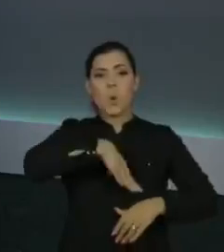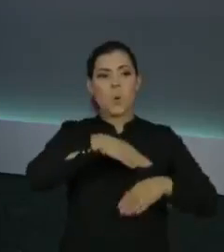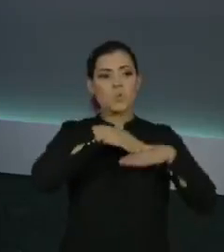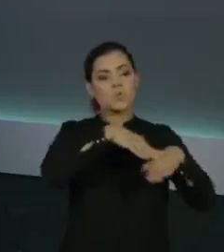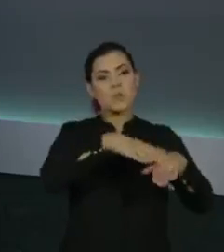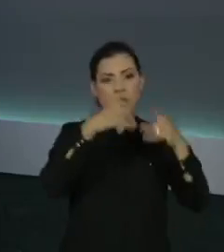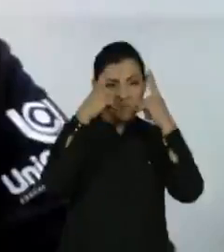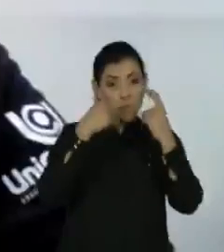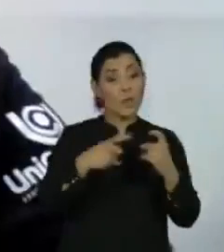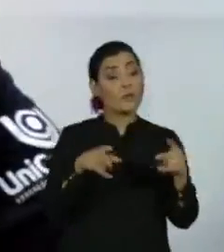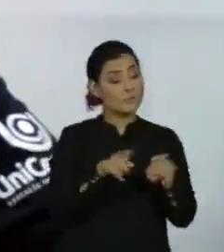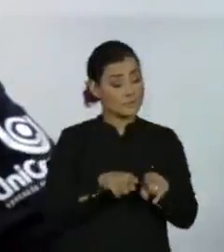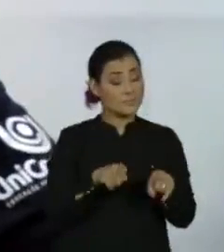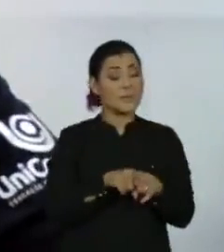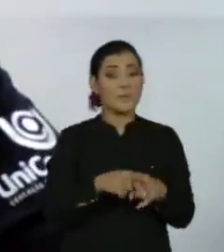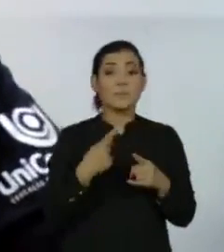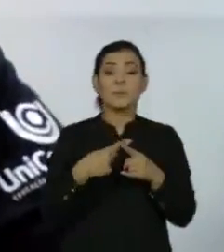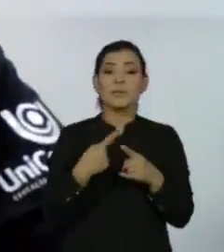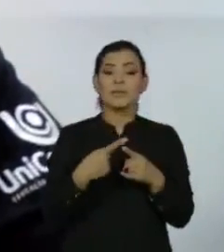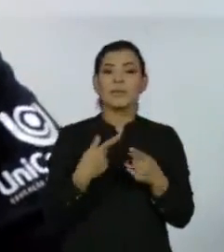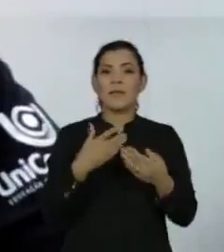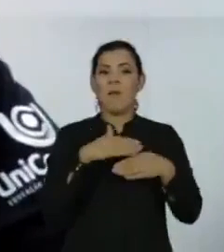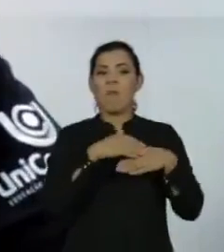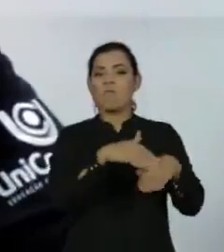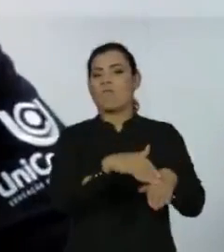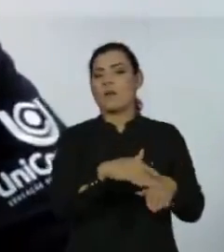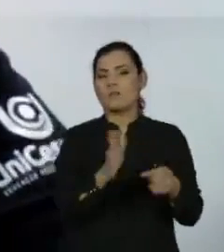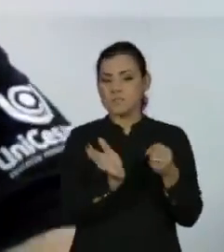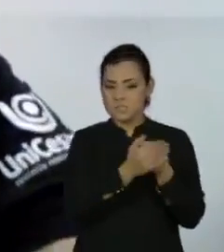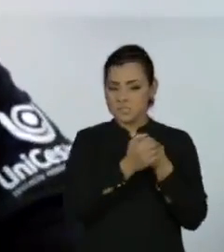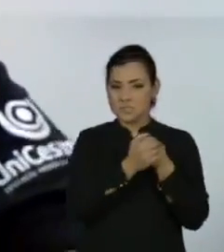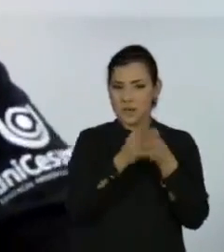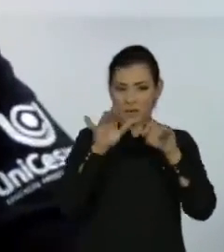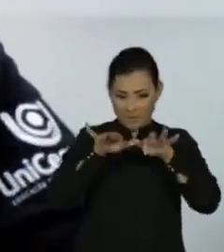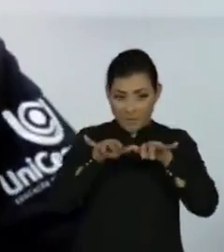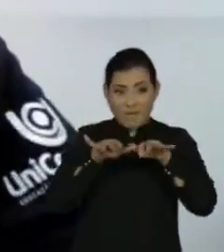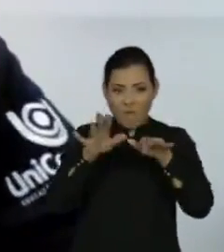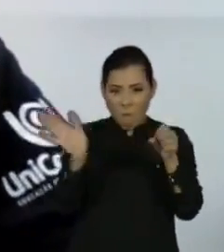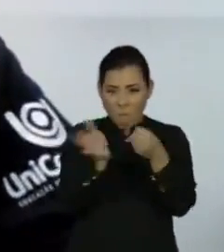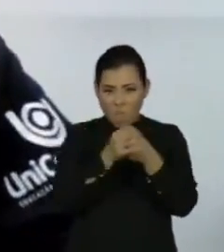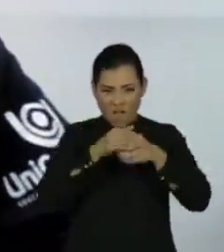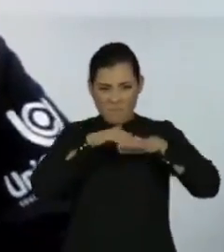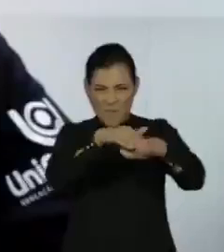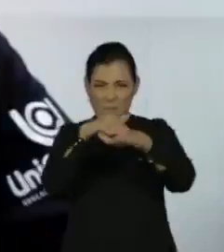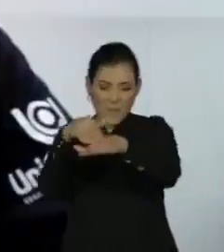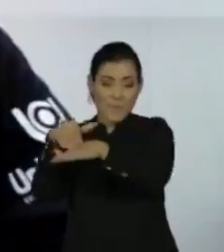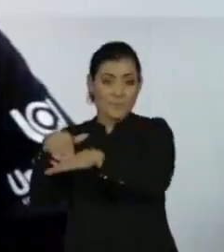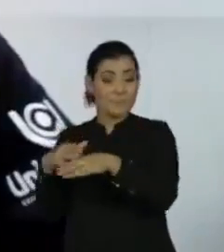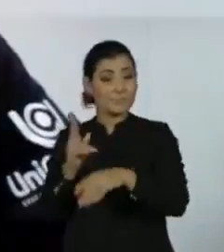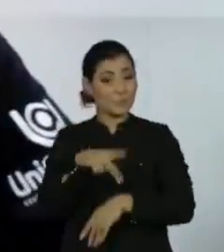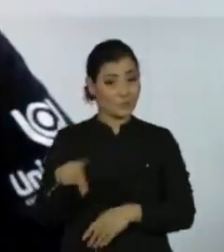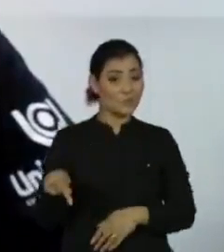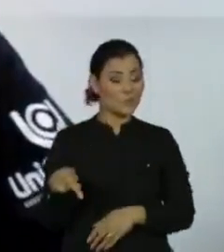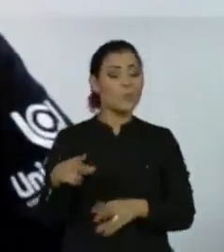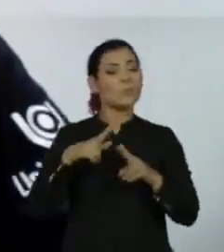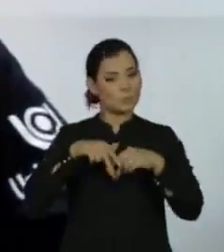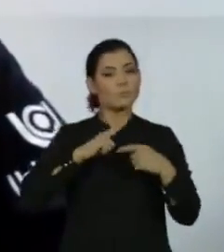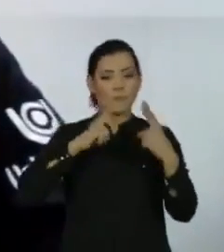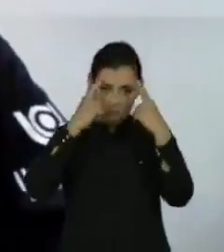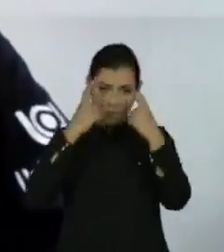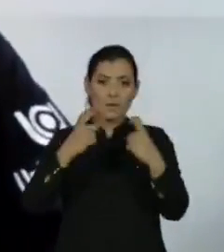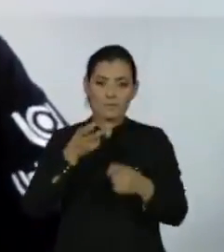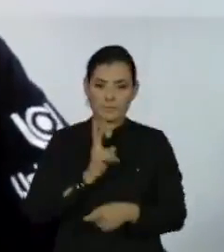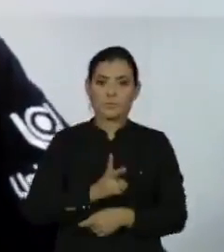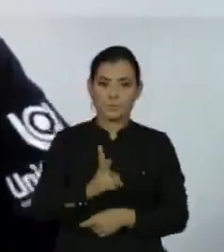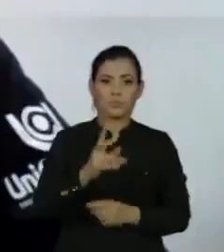e violentos também, porque ficam um pouco, talvez, escondidos atrás da máquina, digamos assim. Então, há uma violência também